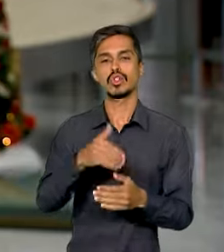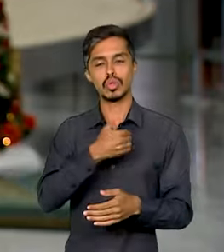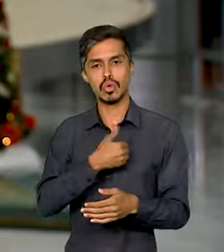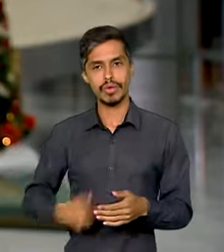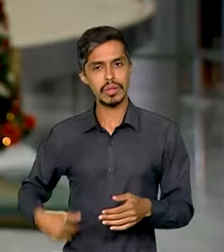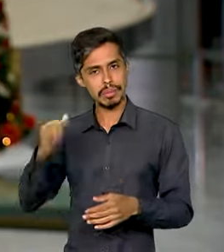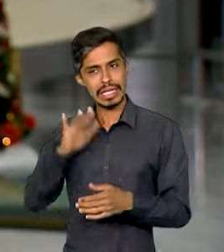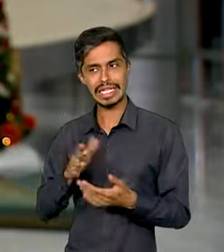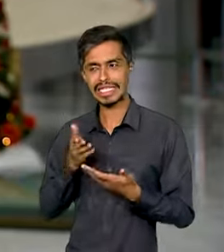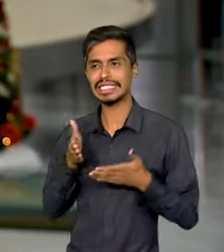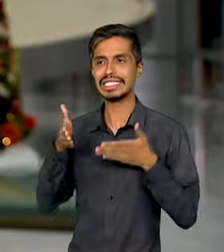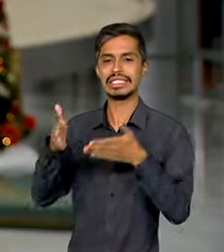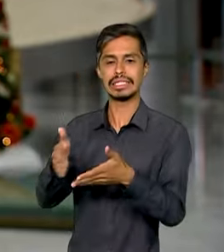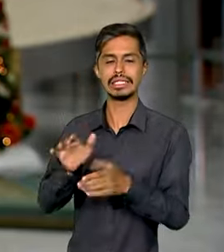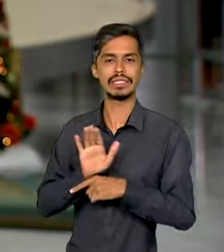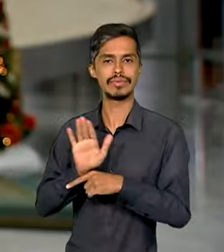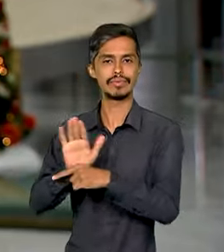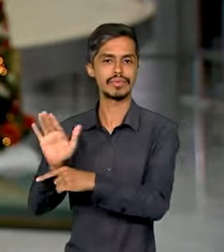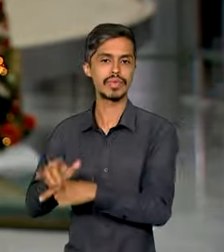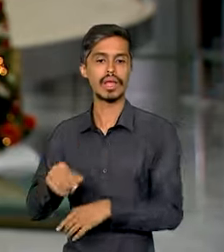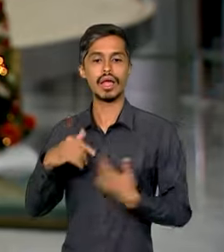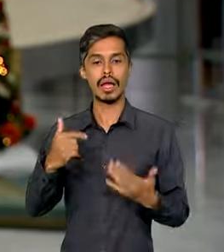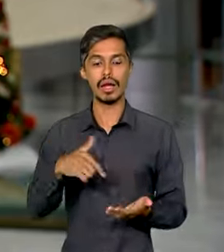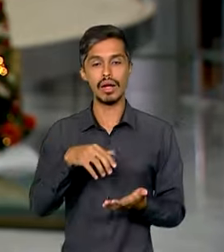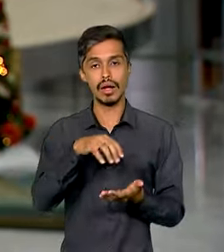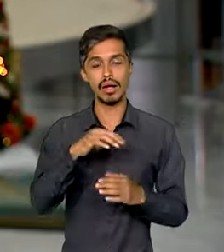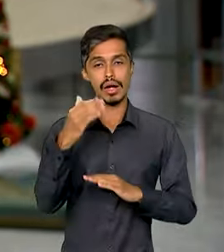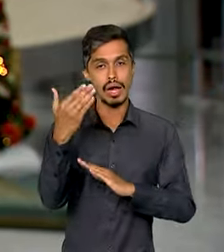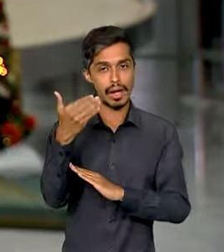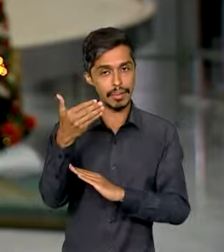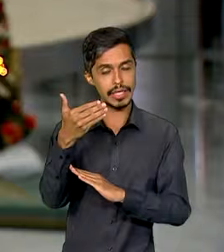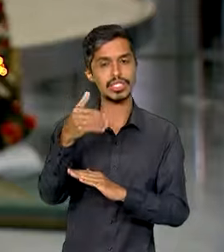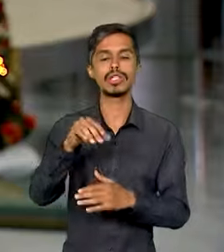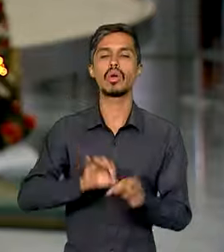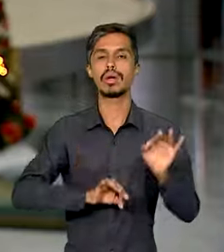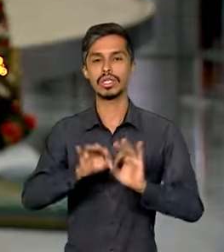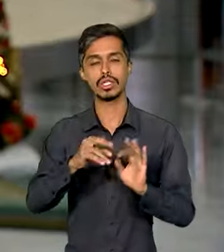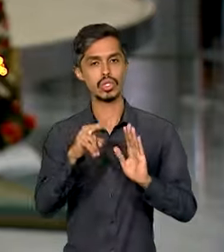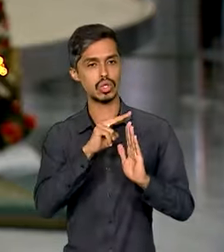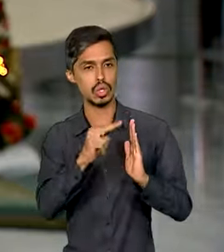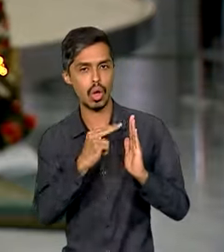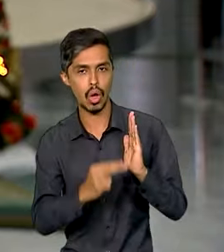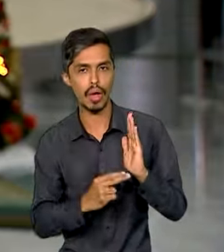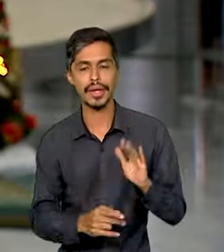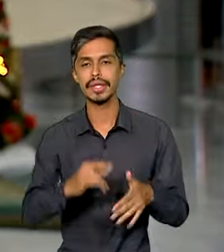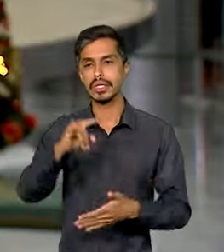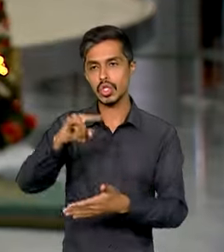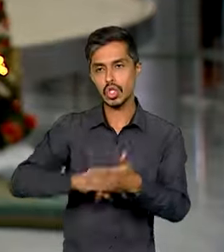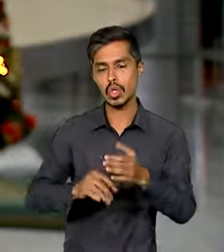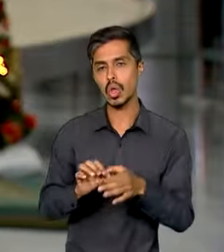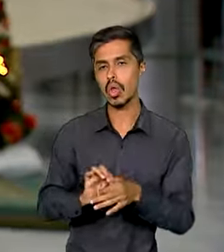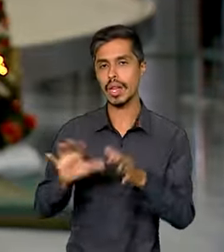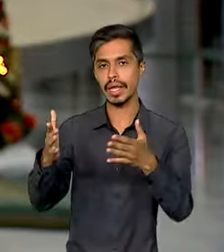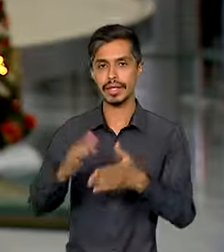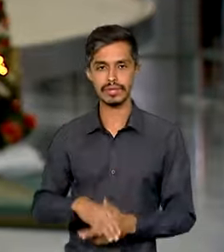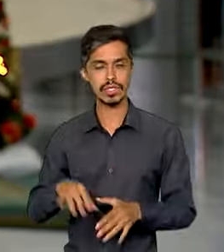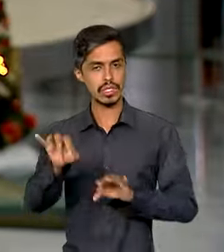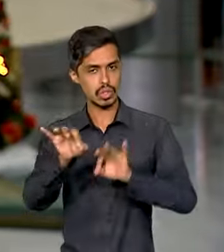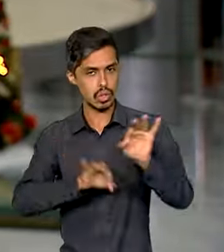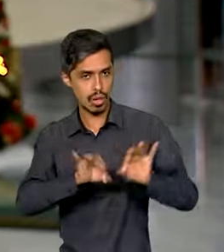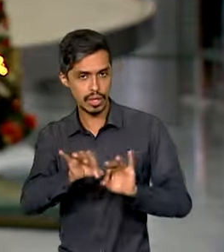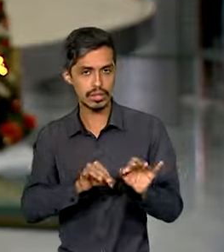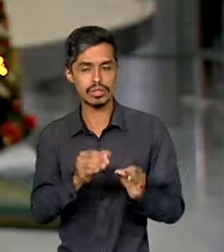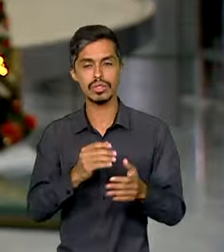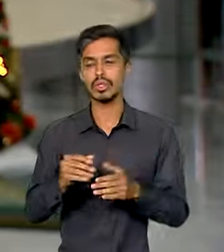na região. A embaixada, que organiza nomes, auxilia na emissão de documentos e providencia